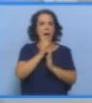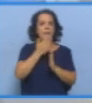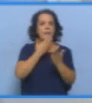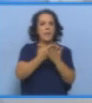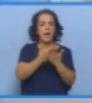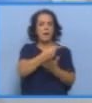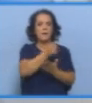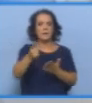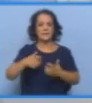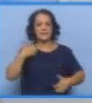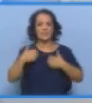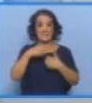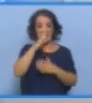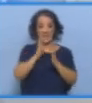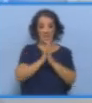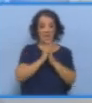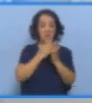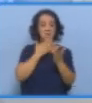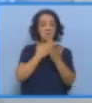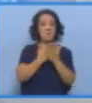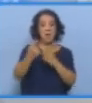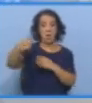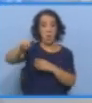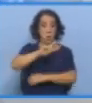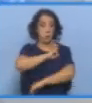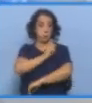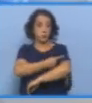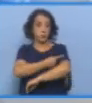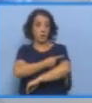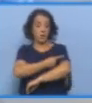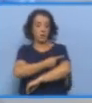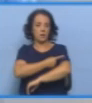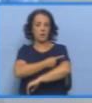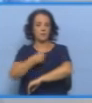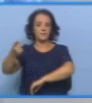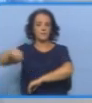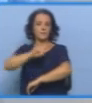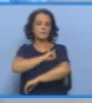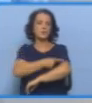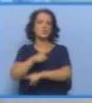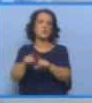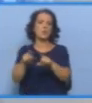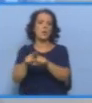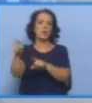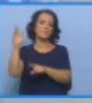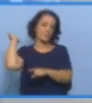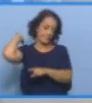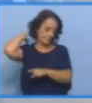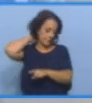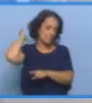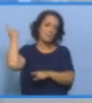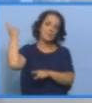incomode, porque uma igreja que não incomoda aqueles que têm o poder, e o poder ele via como uma obrigação de servir